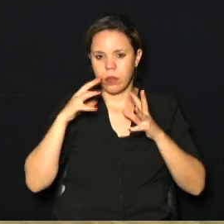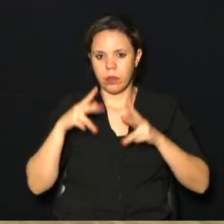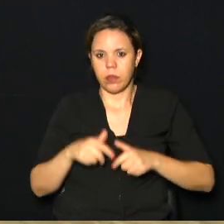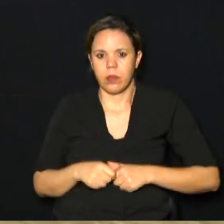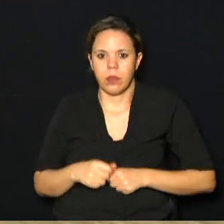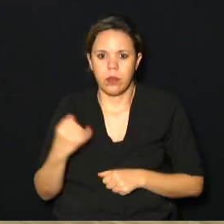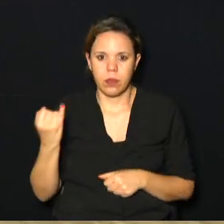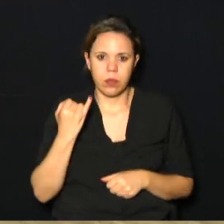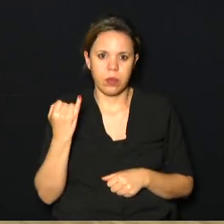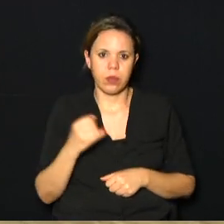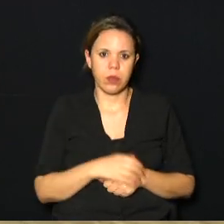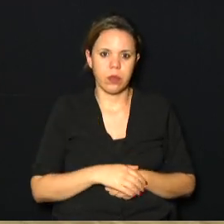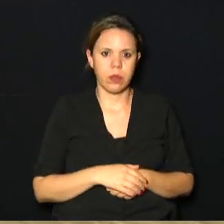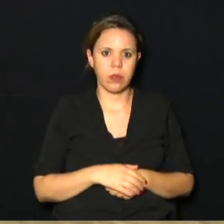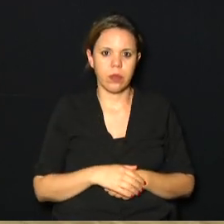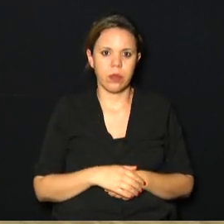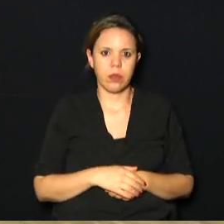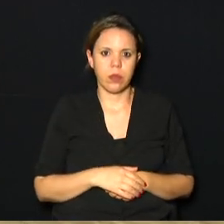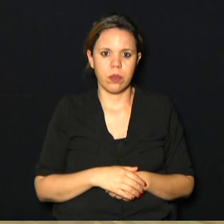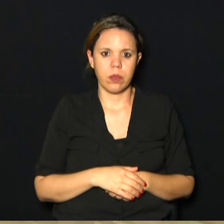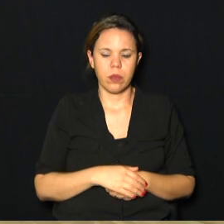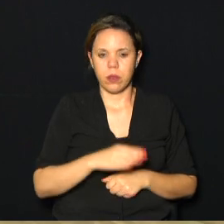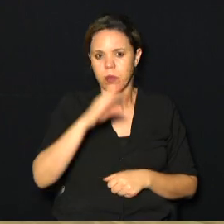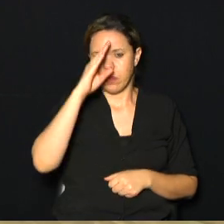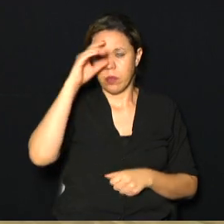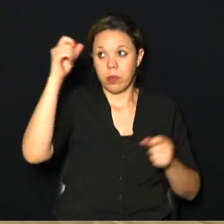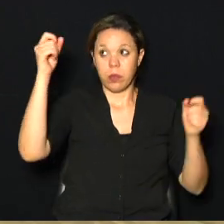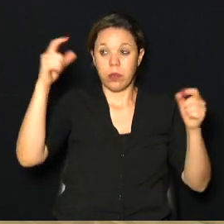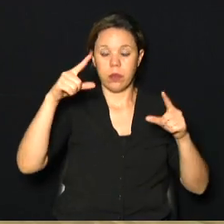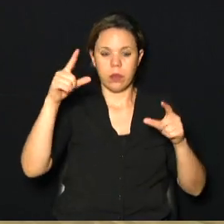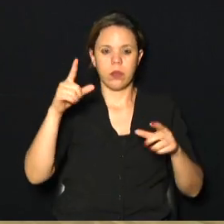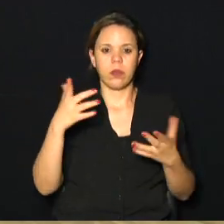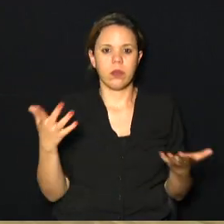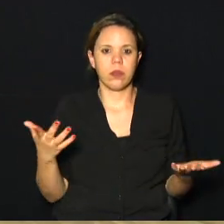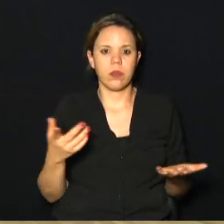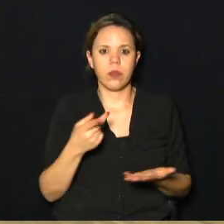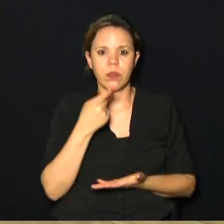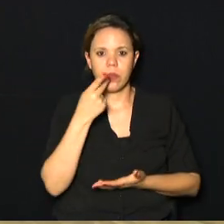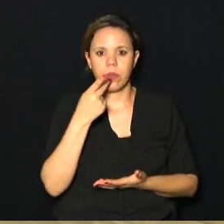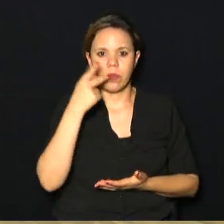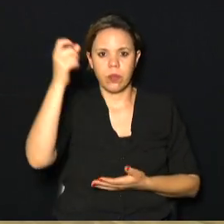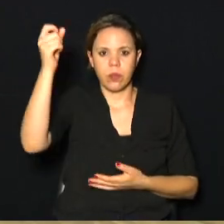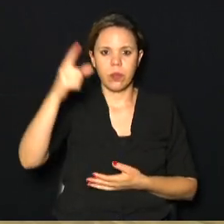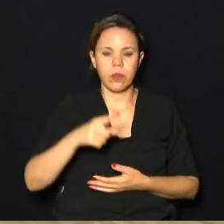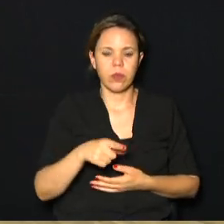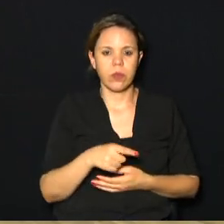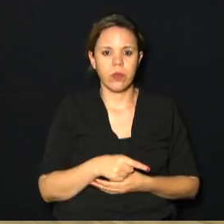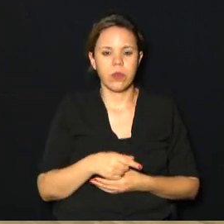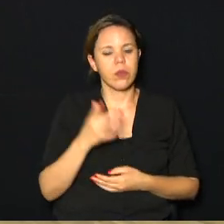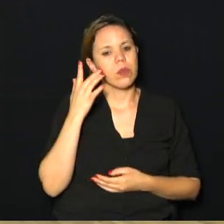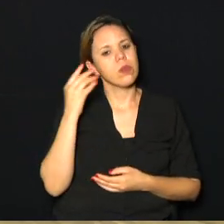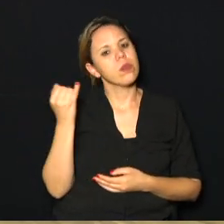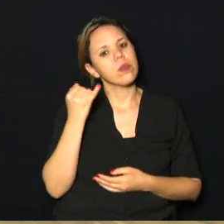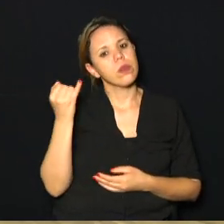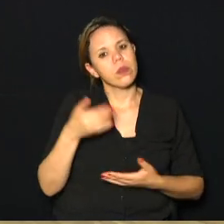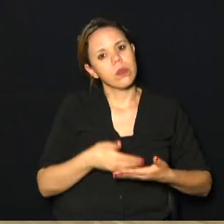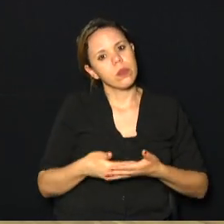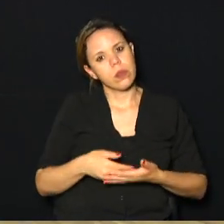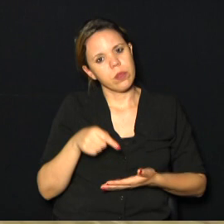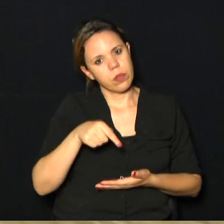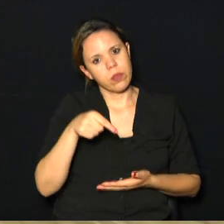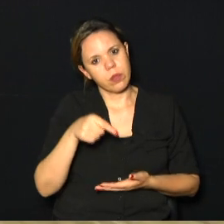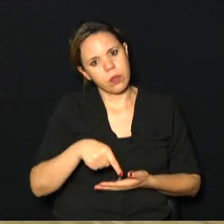É importante deixar, né? Principalmente a luz do sol, né? Em falar de luz do sol, é importante que também que os